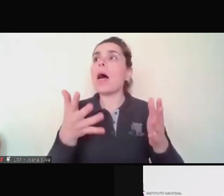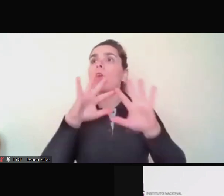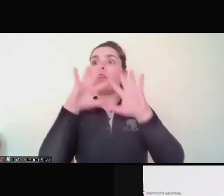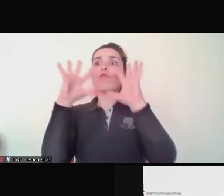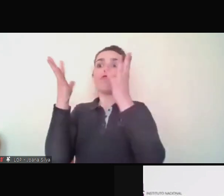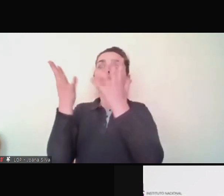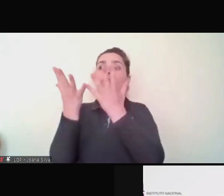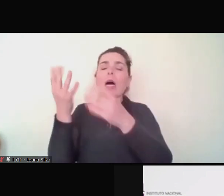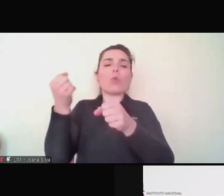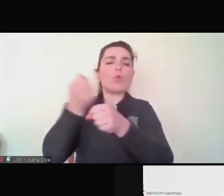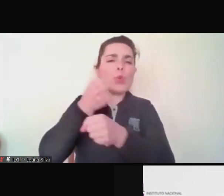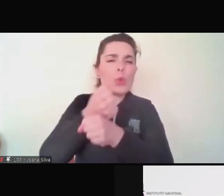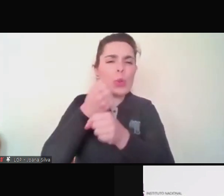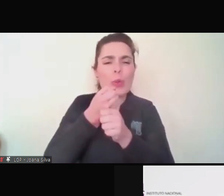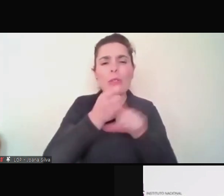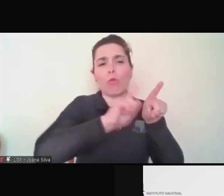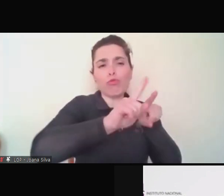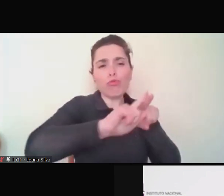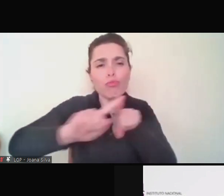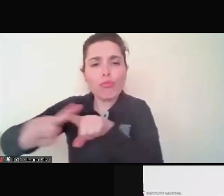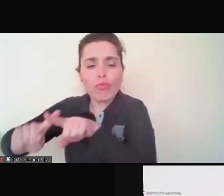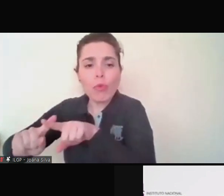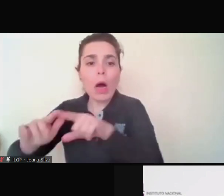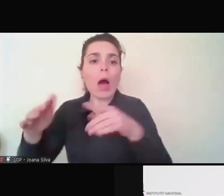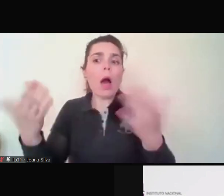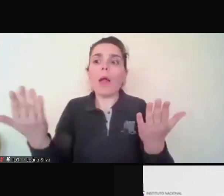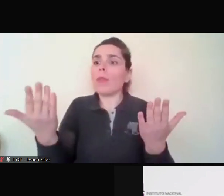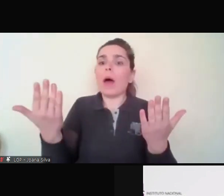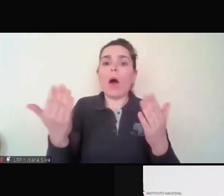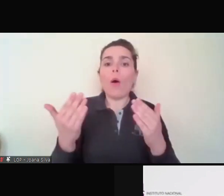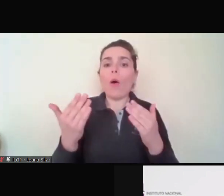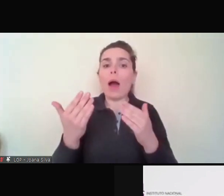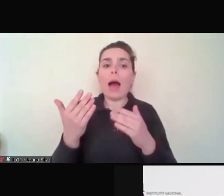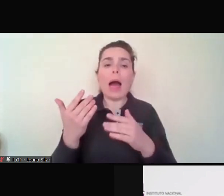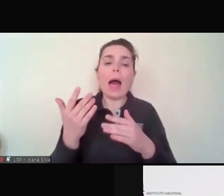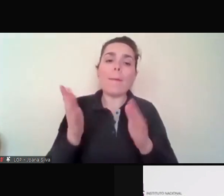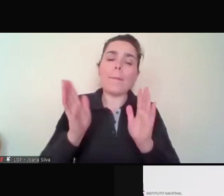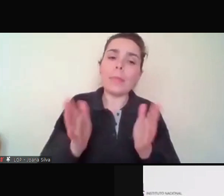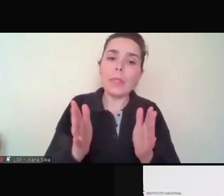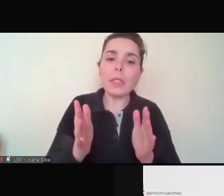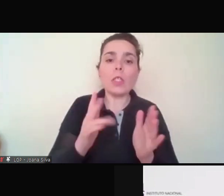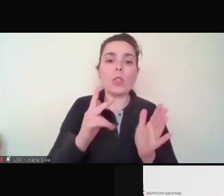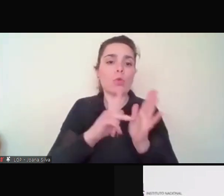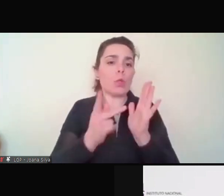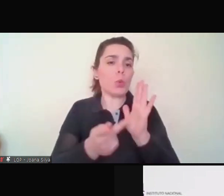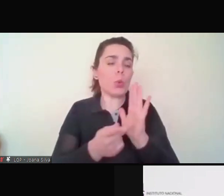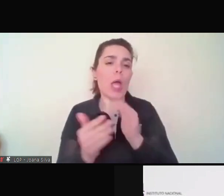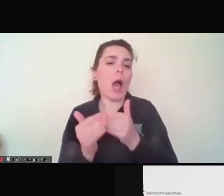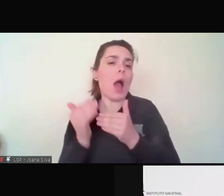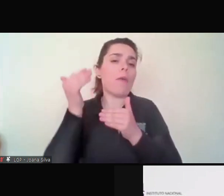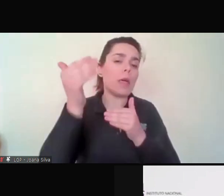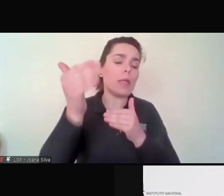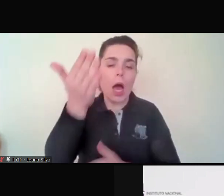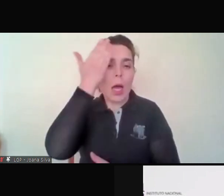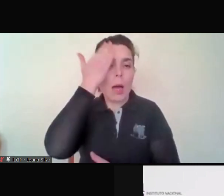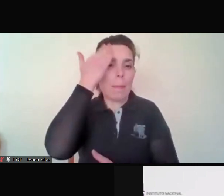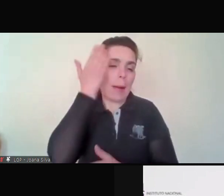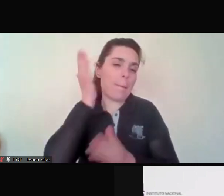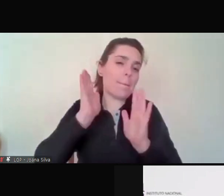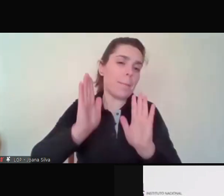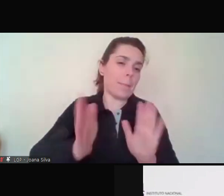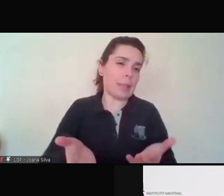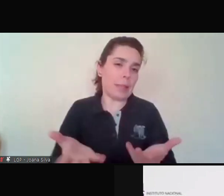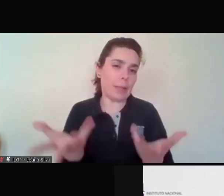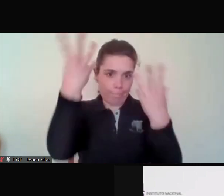outras vocações e missões apresentam níveis de intensidade e maturidade tecnológica muito assimétricos. Isto